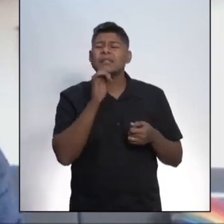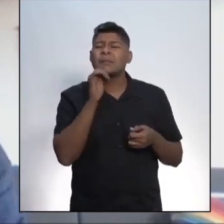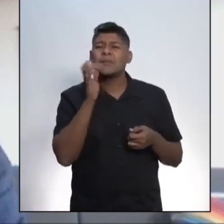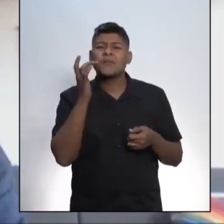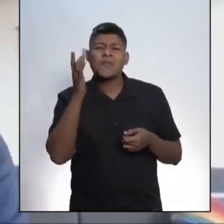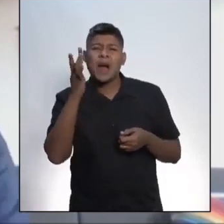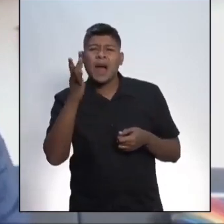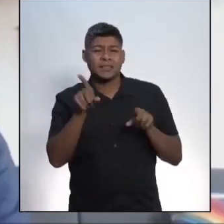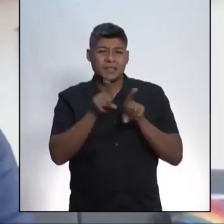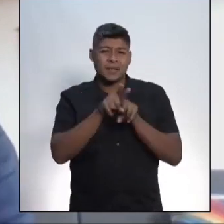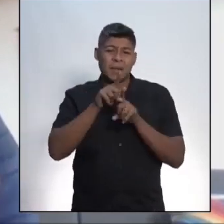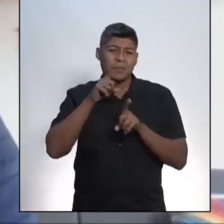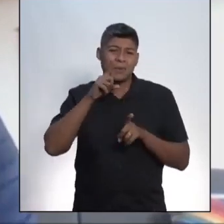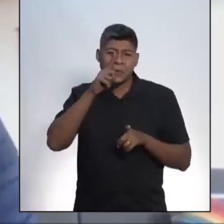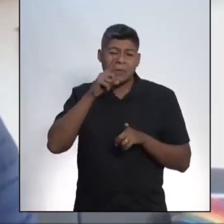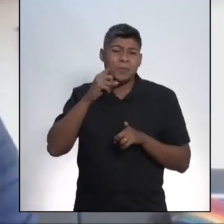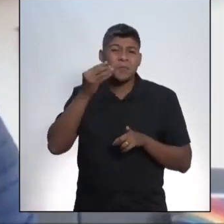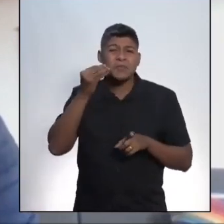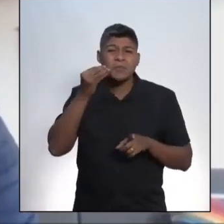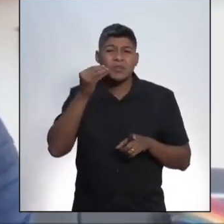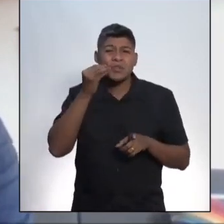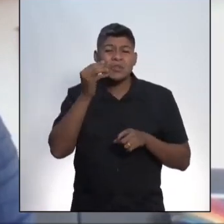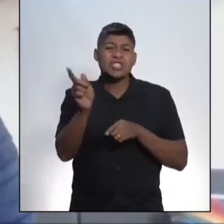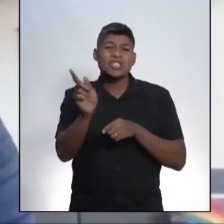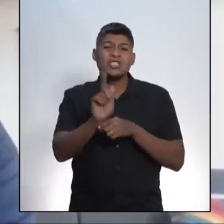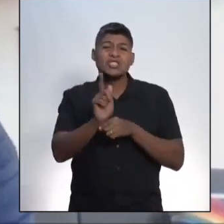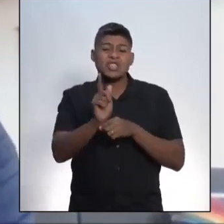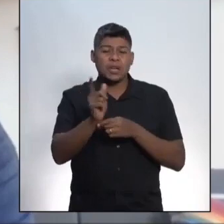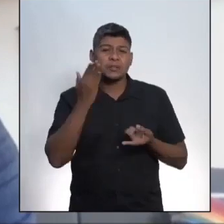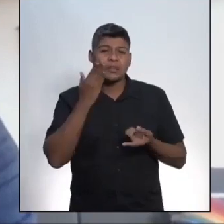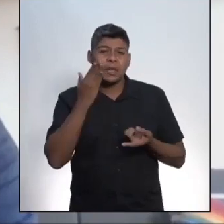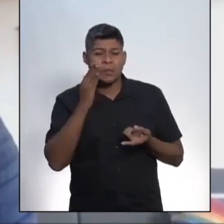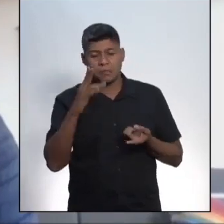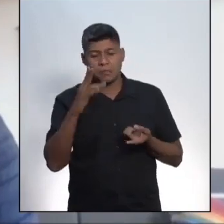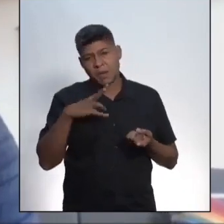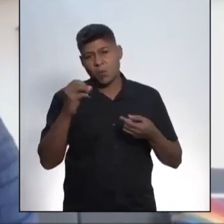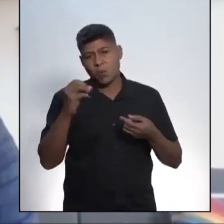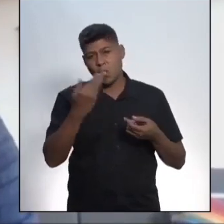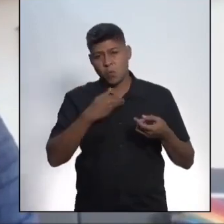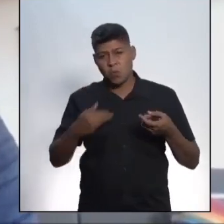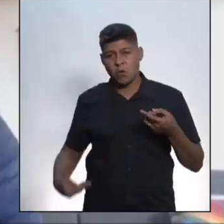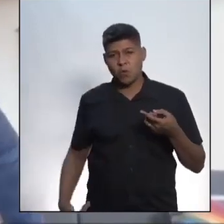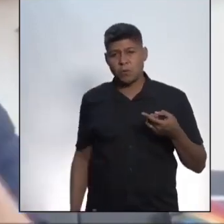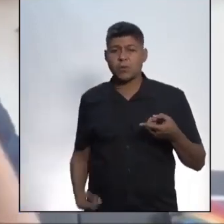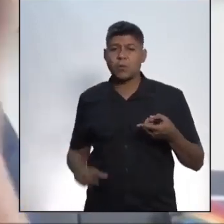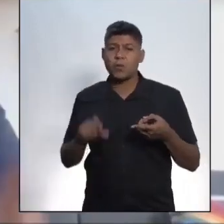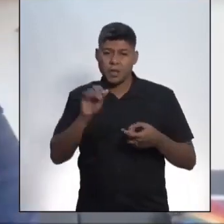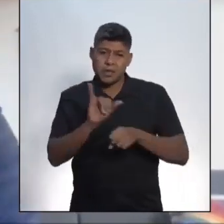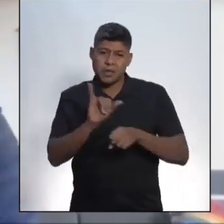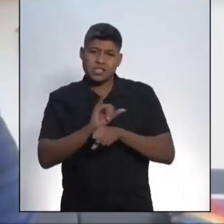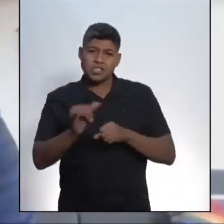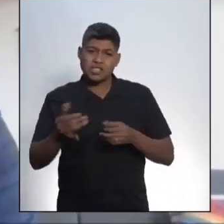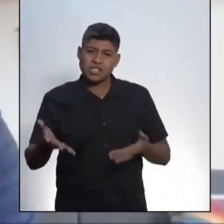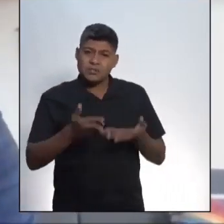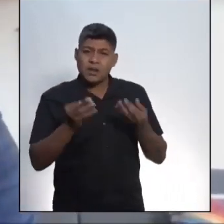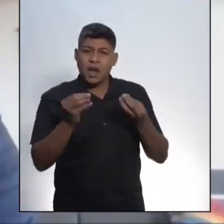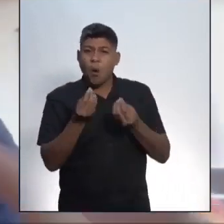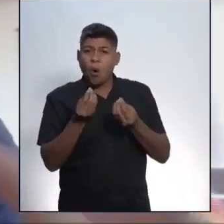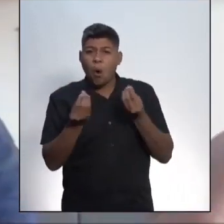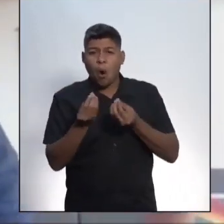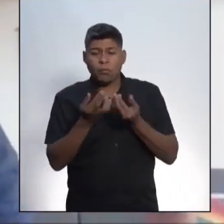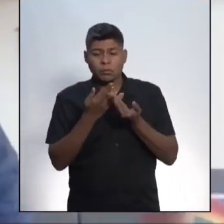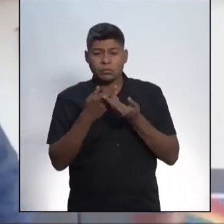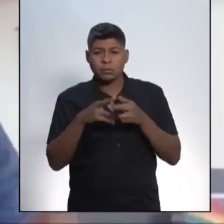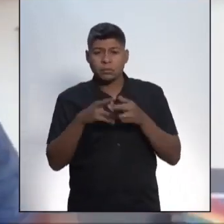muito arriscado, da perspectiva do gestor, público ou privado, bolar essas soluções